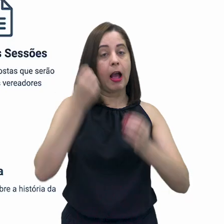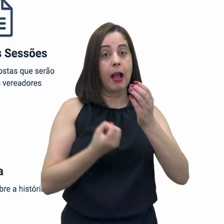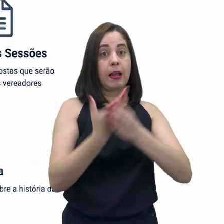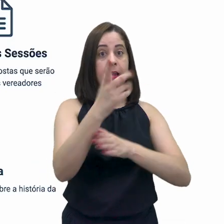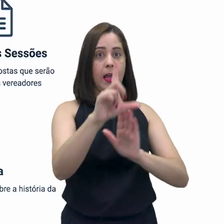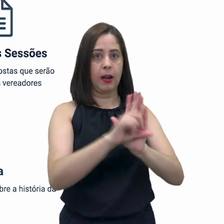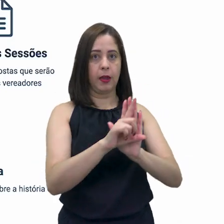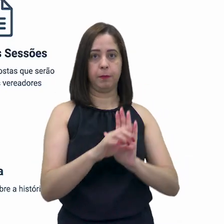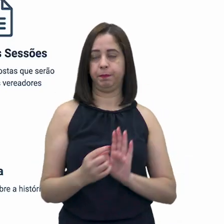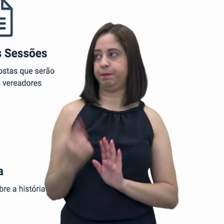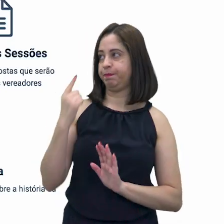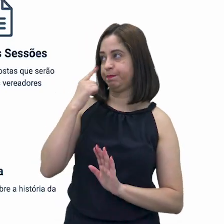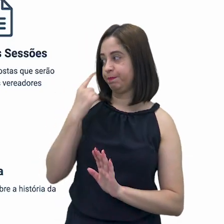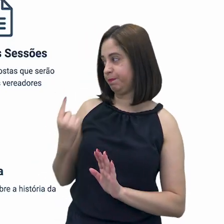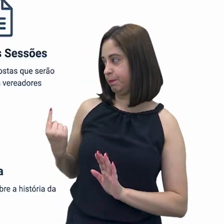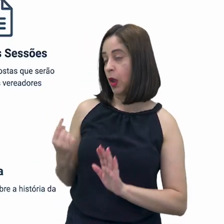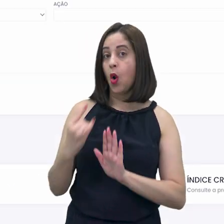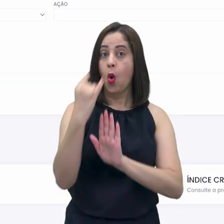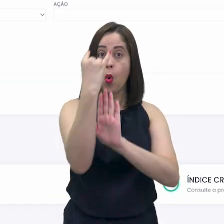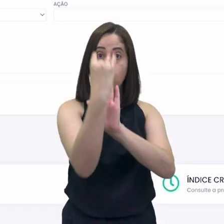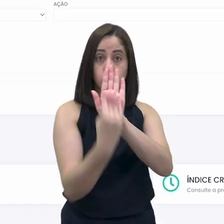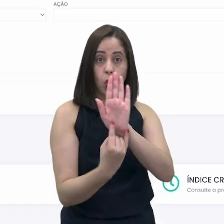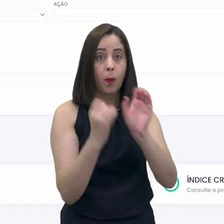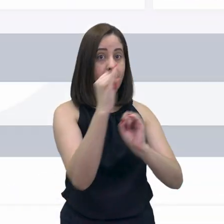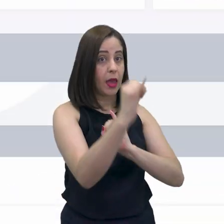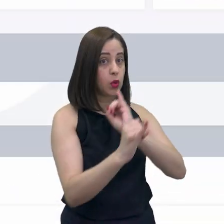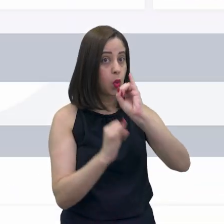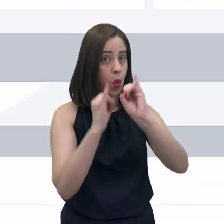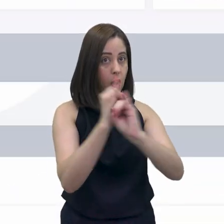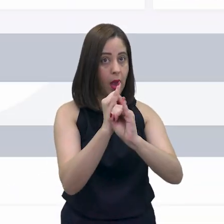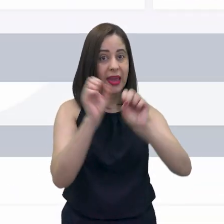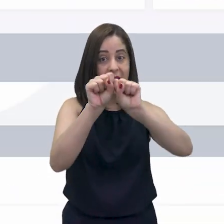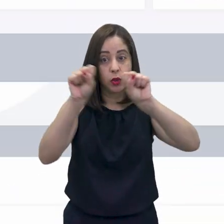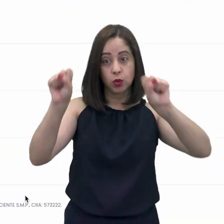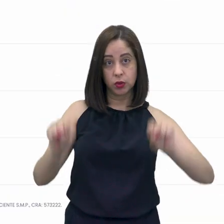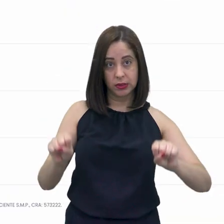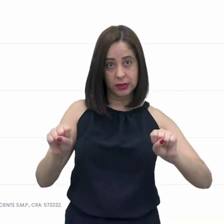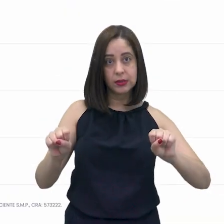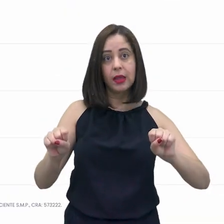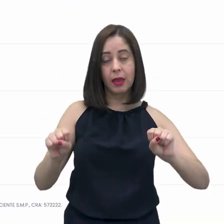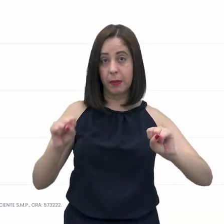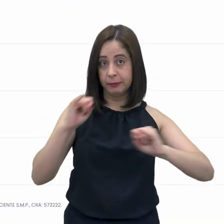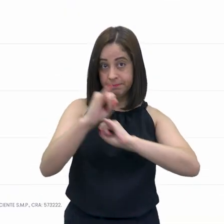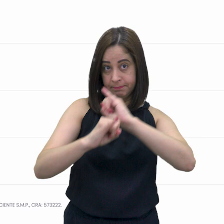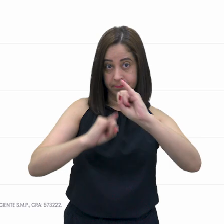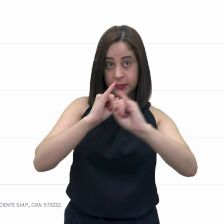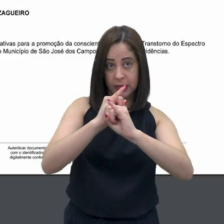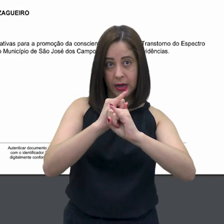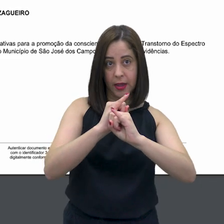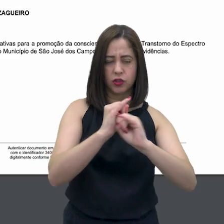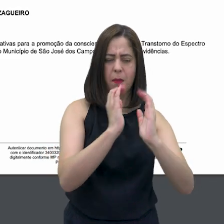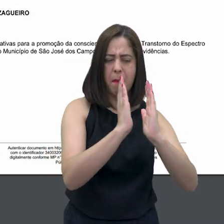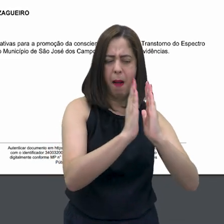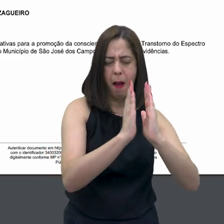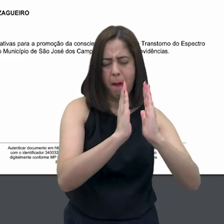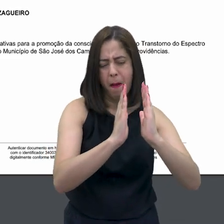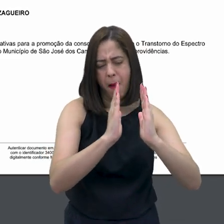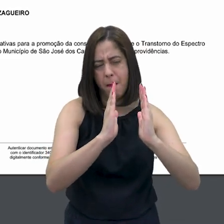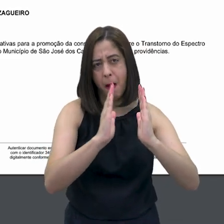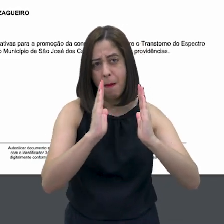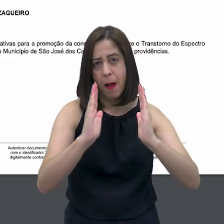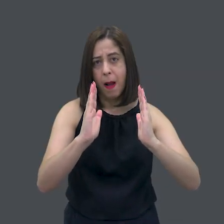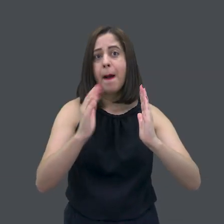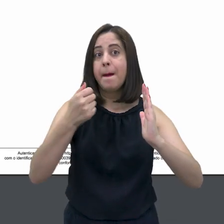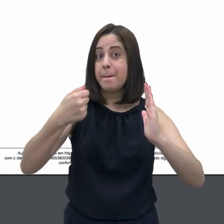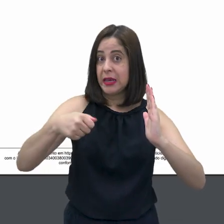O documento é elaborado de forma online através do sistema do Câmara Sem Papel. Todo esse processo